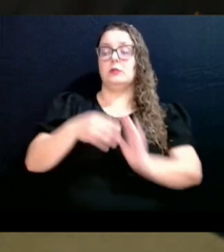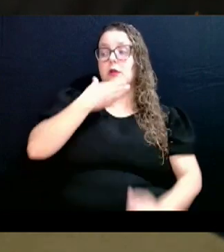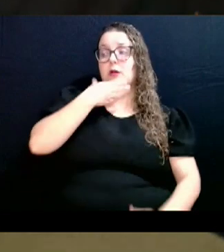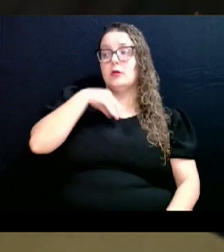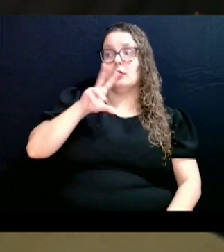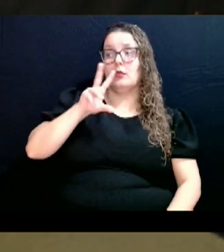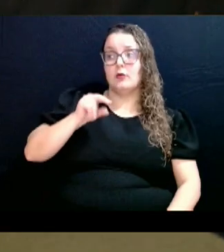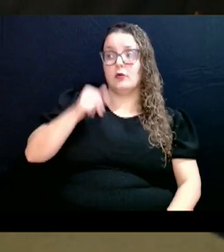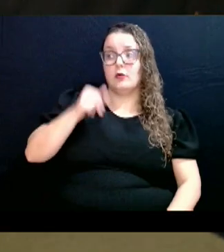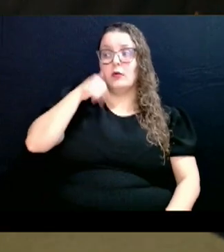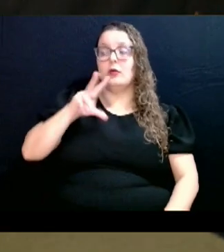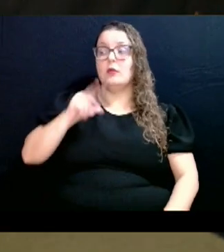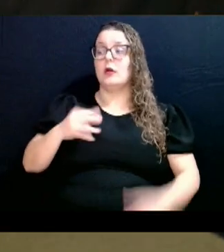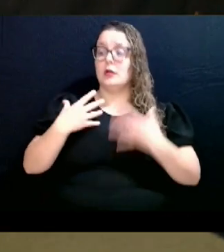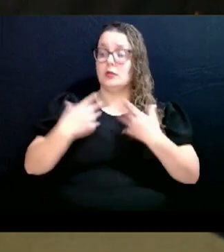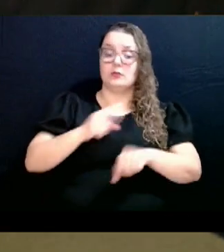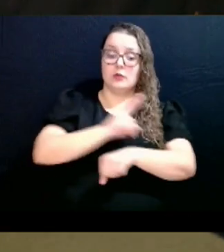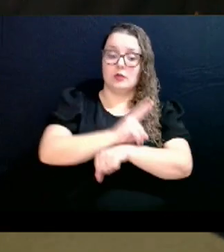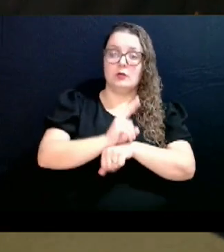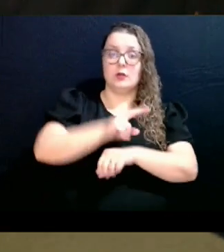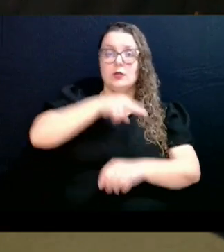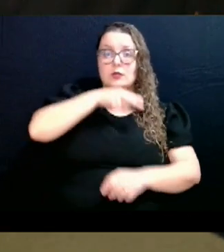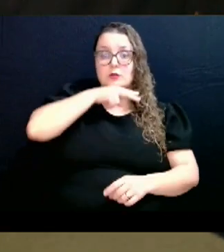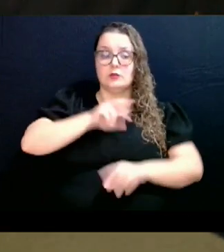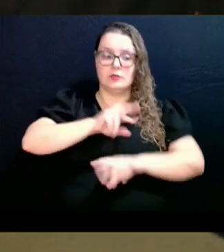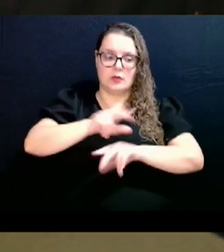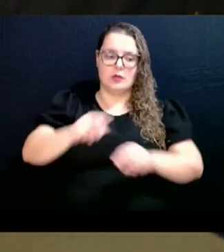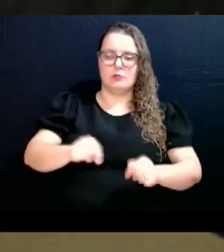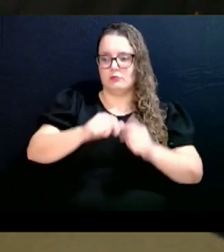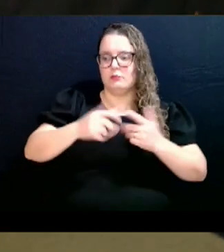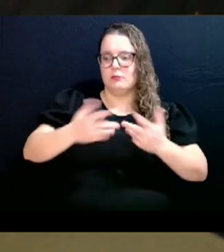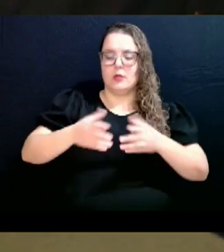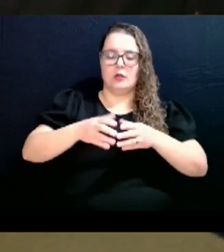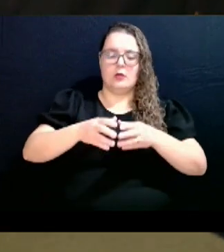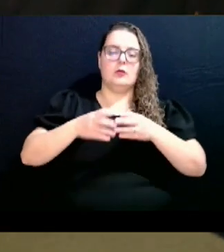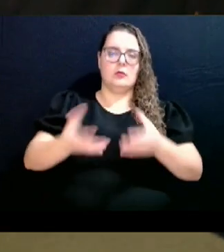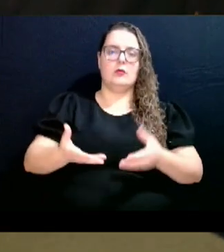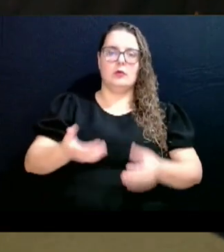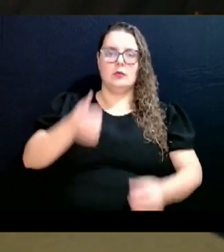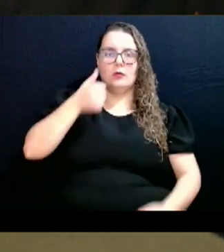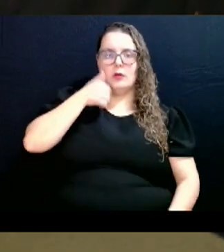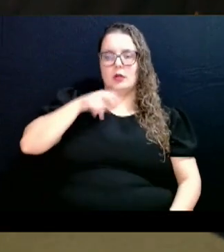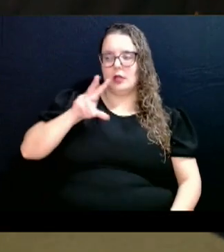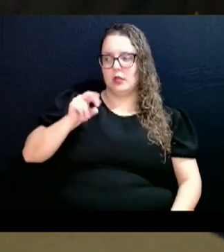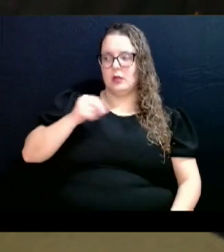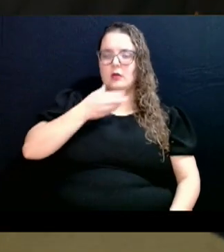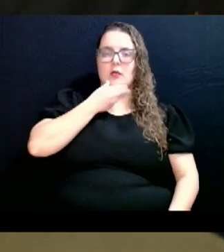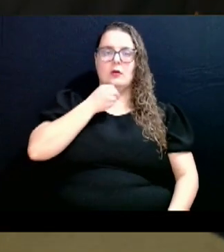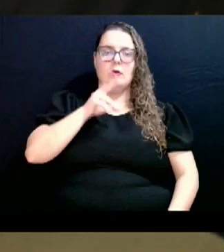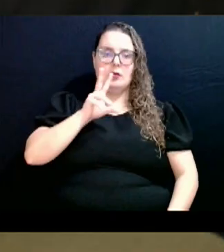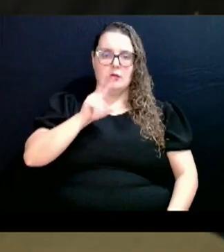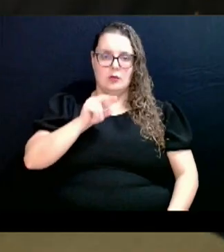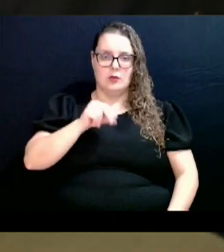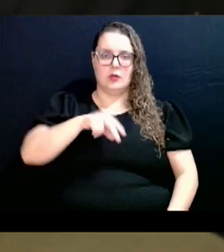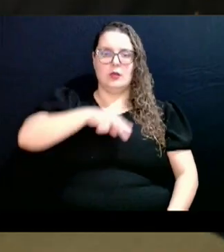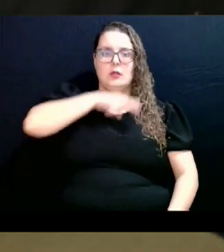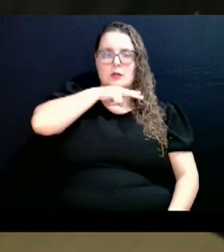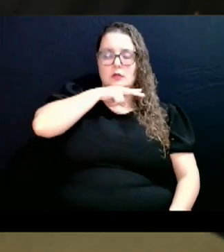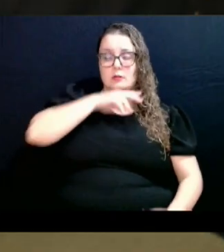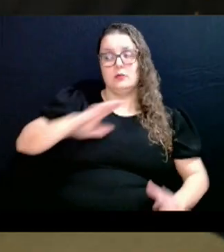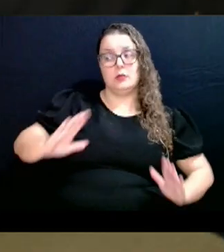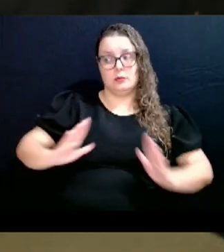netos? Né? Apesar de muitos benefícios, a convivência entre avós e netos pode também enfrentar desafios